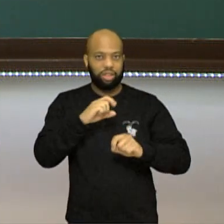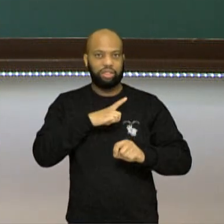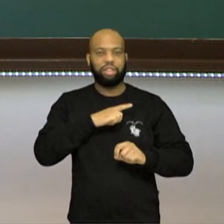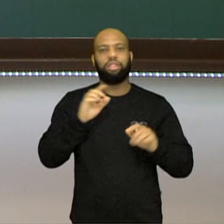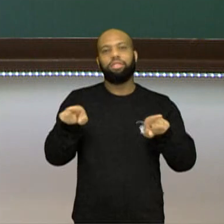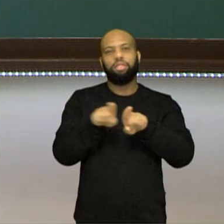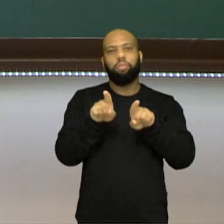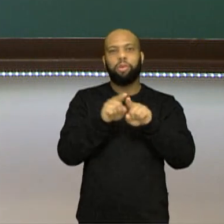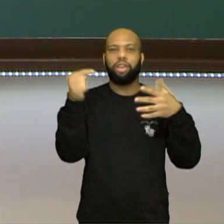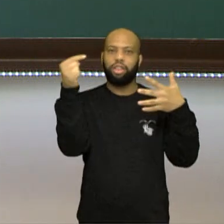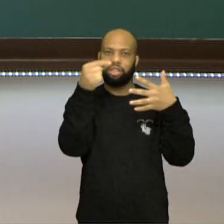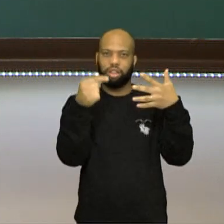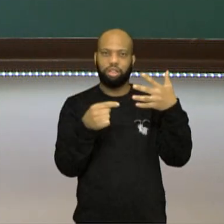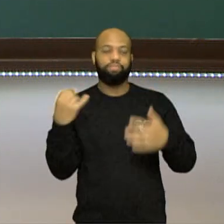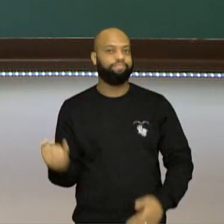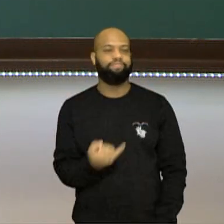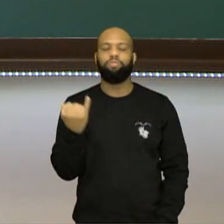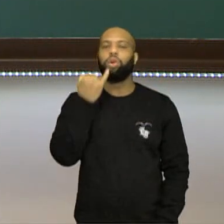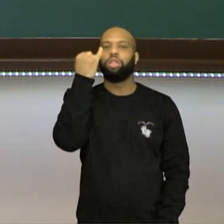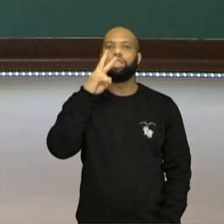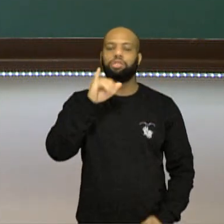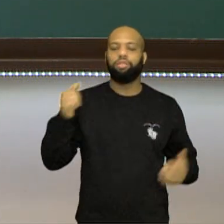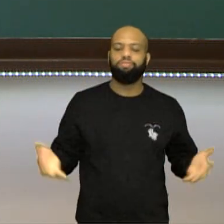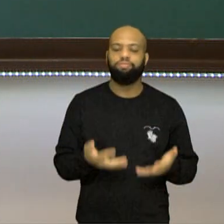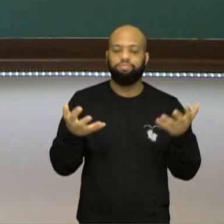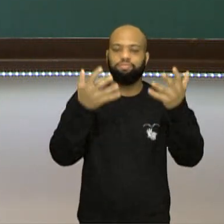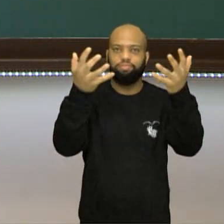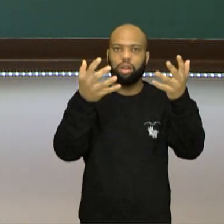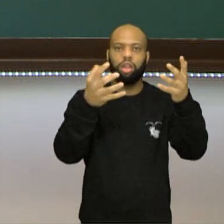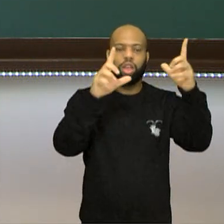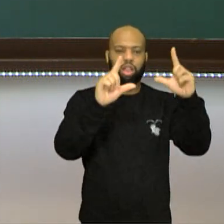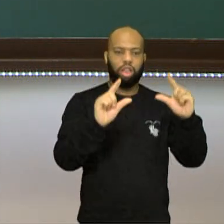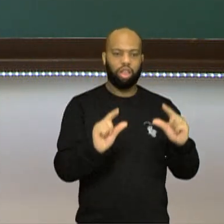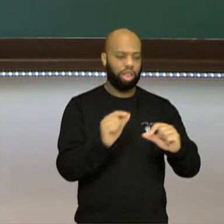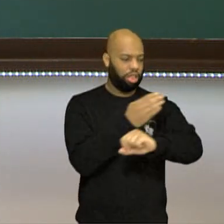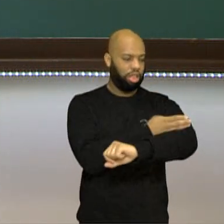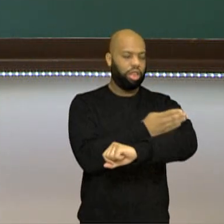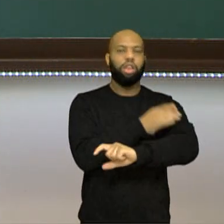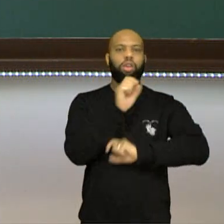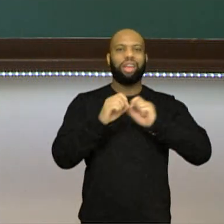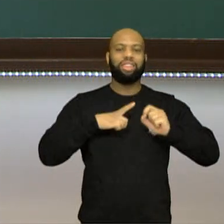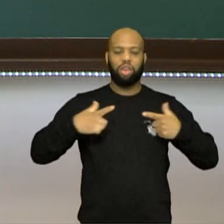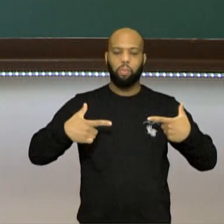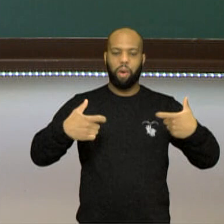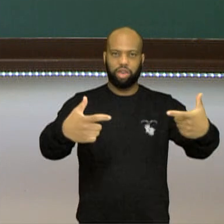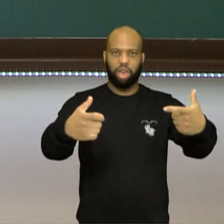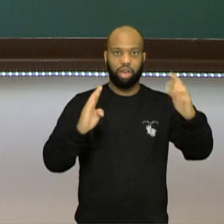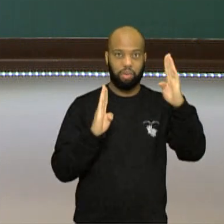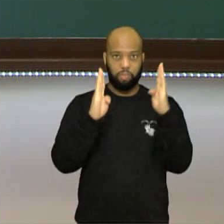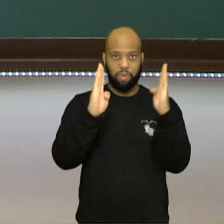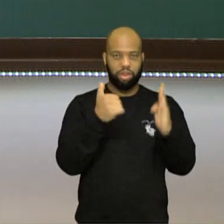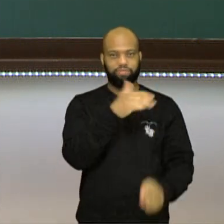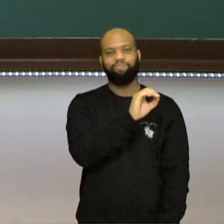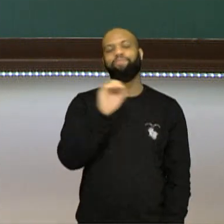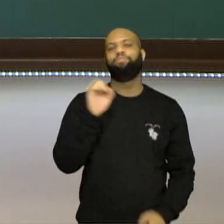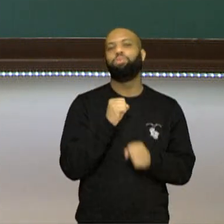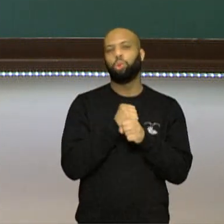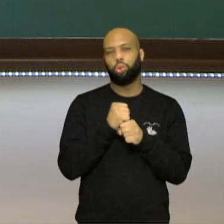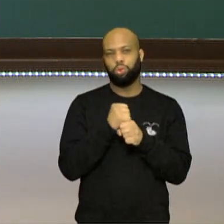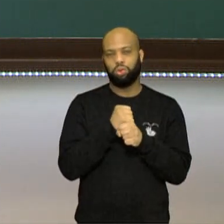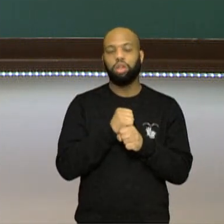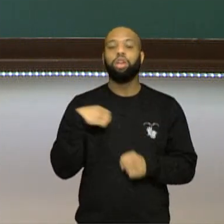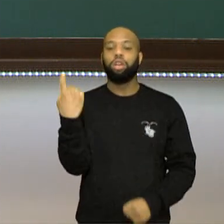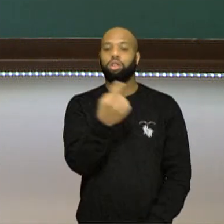vão contribuir para este declínio é a Guerra dos 100 Anos, pessoal, isso mesmo. E a gente